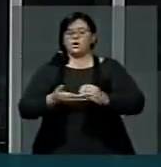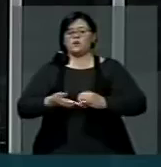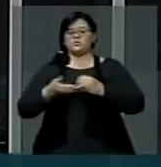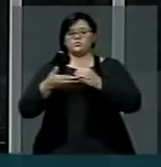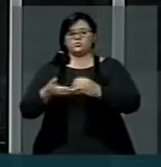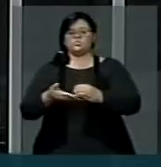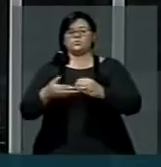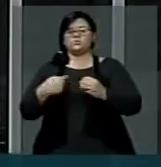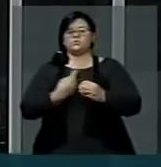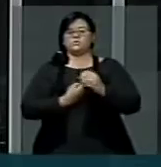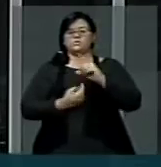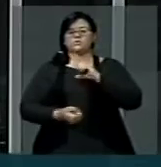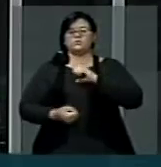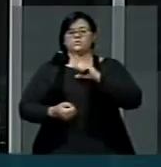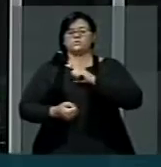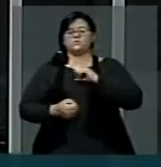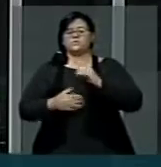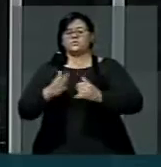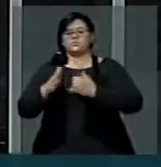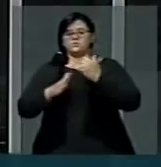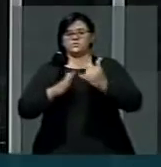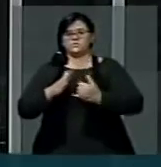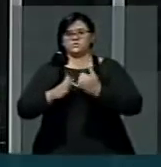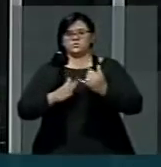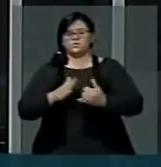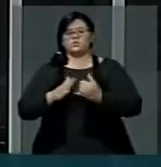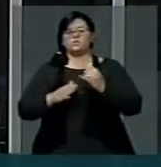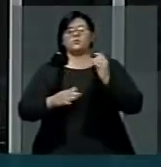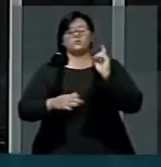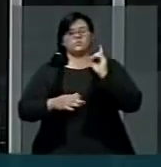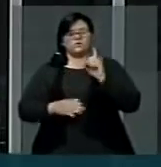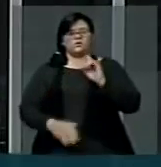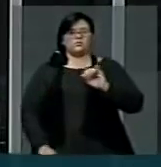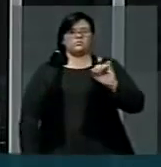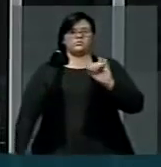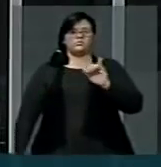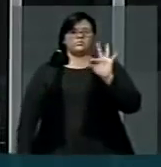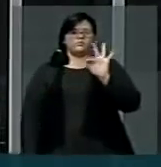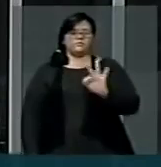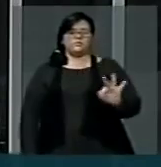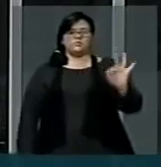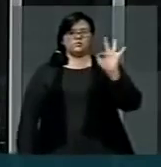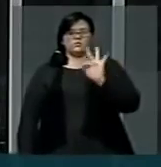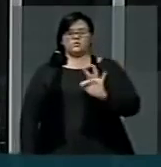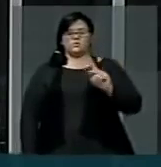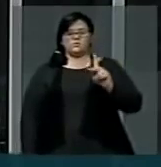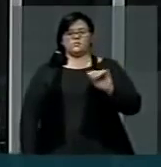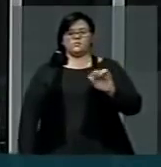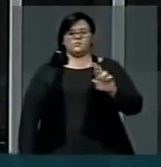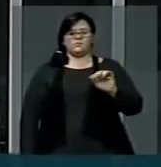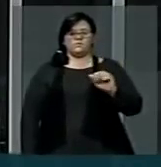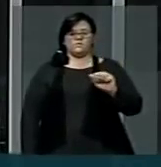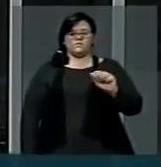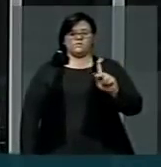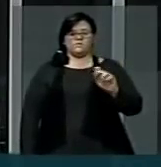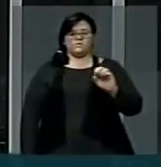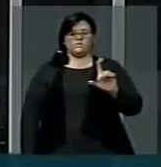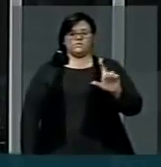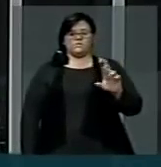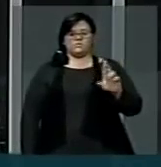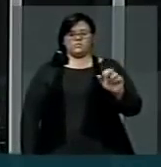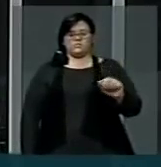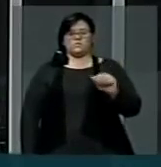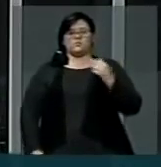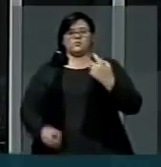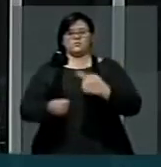que tivemos na instituição do Instituto Federal de Pirapora, lá no Médio São Francisco,